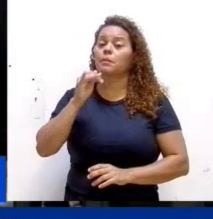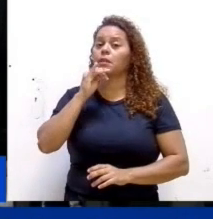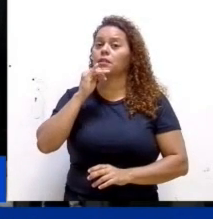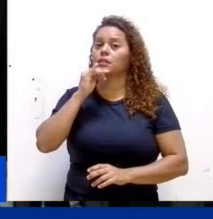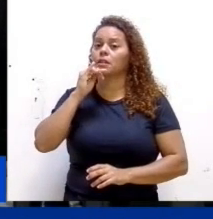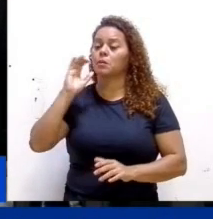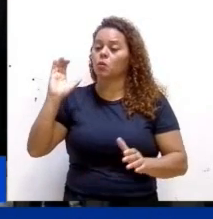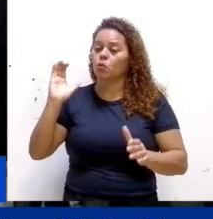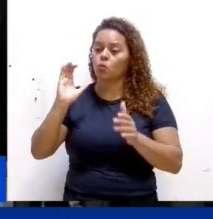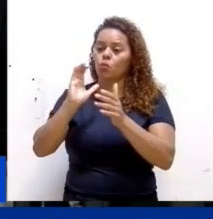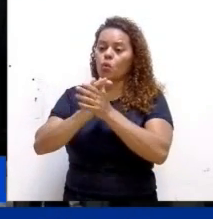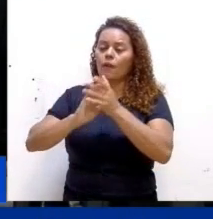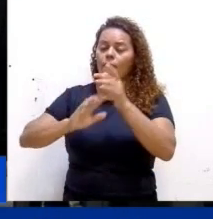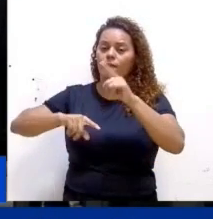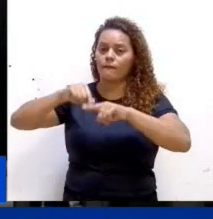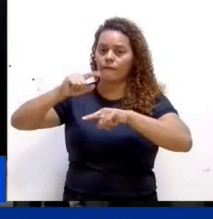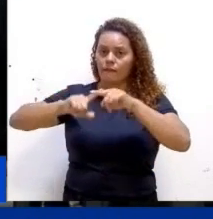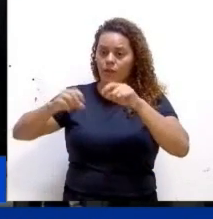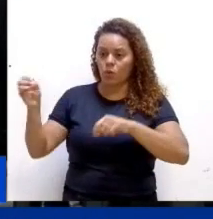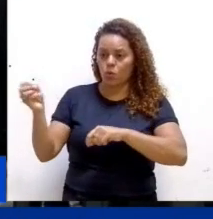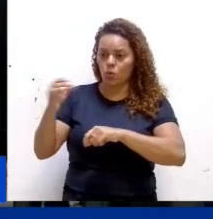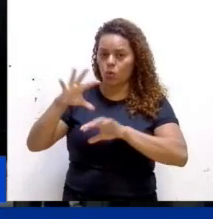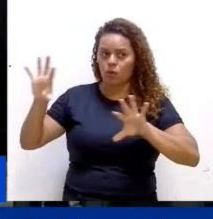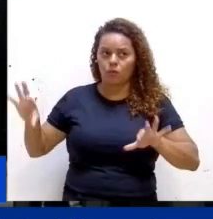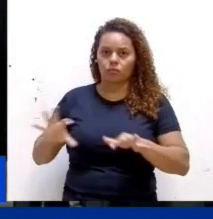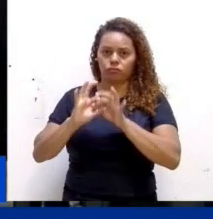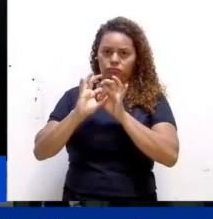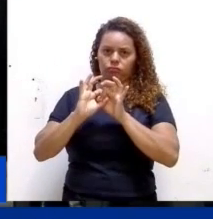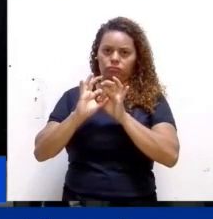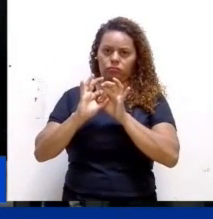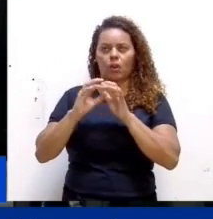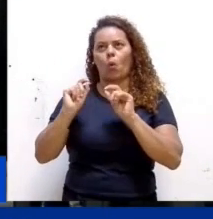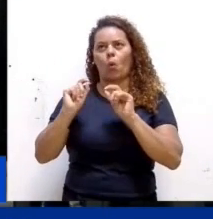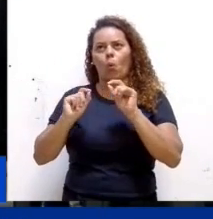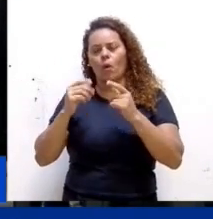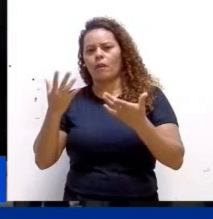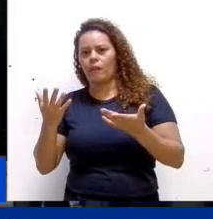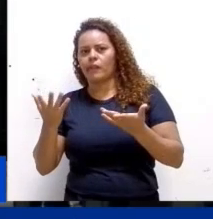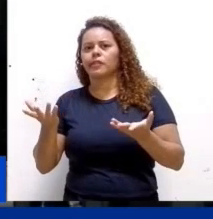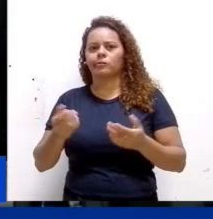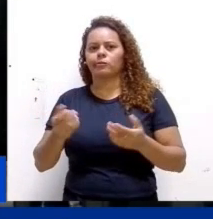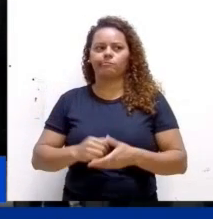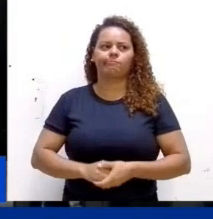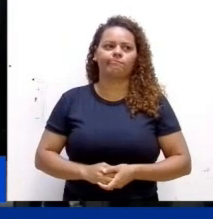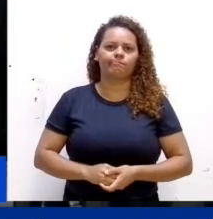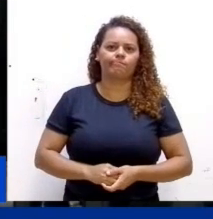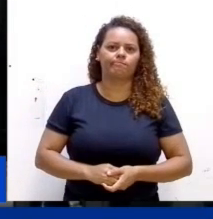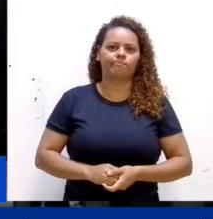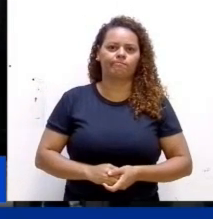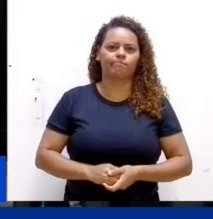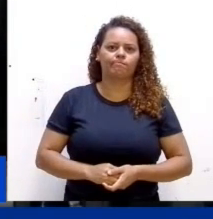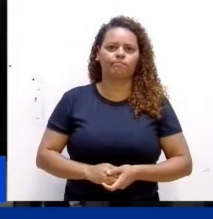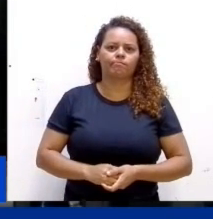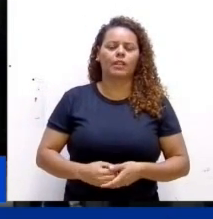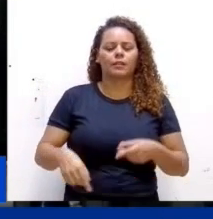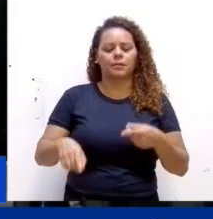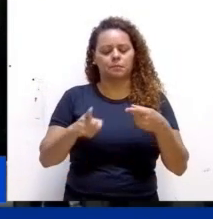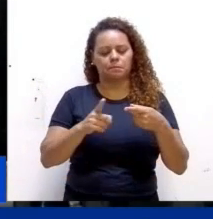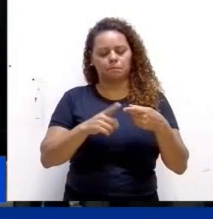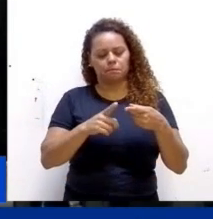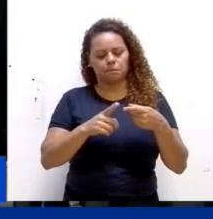bens. Existe essa possibilidade, sim. Vamos lá. Bom, já falei do